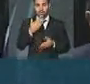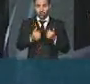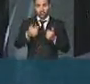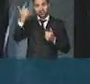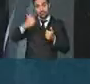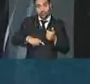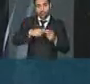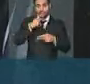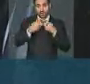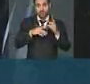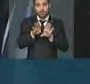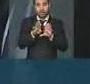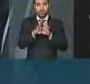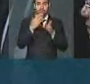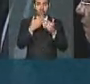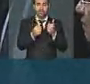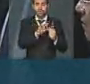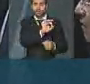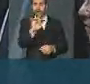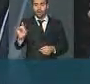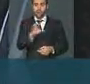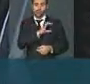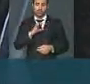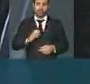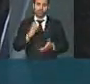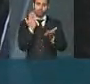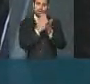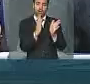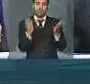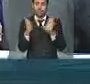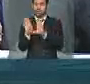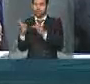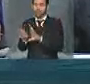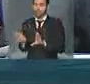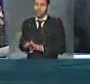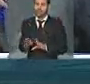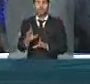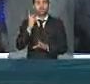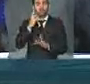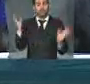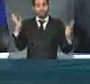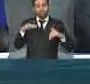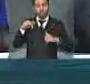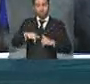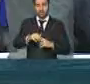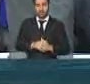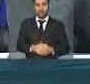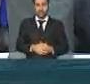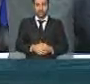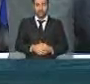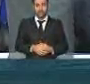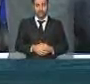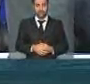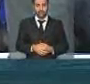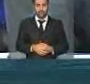e pedir o encerramento das comissões presidente para que a gente comece aqui eu peço